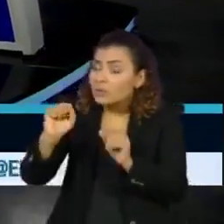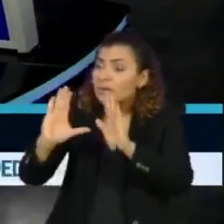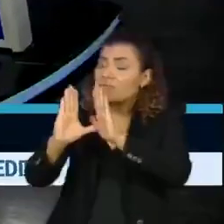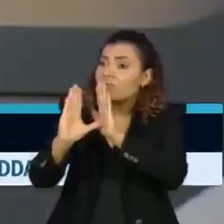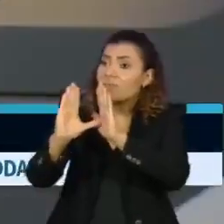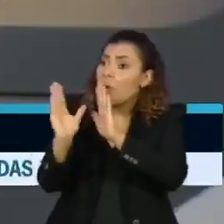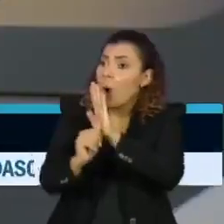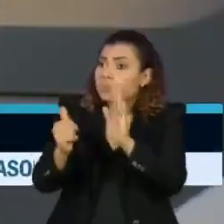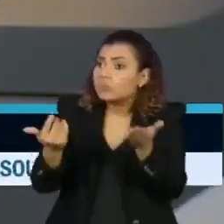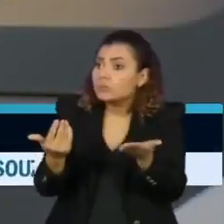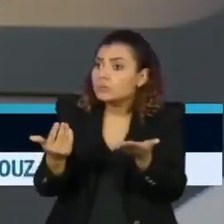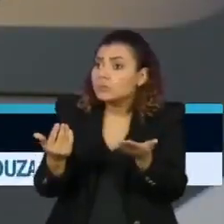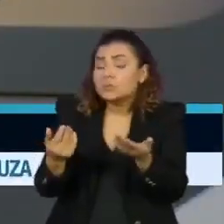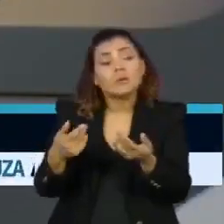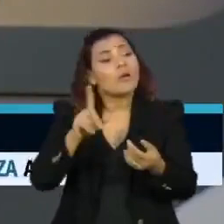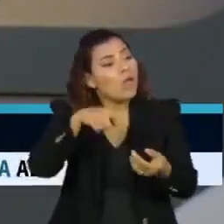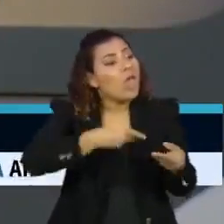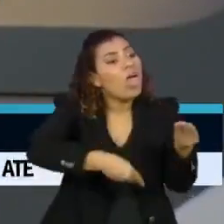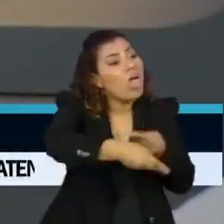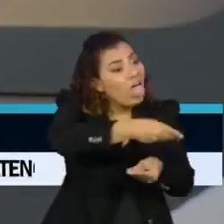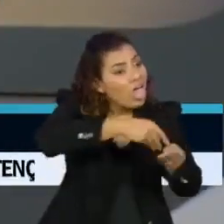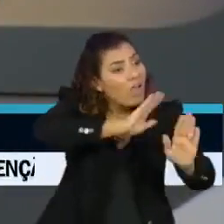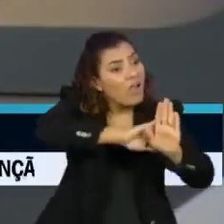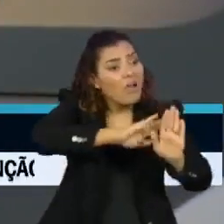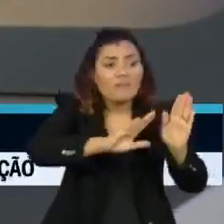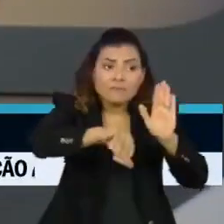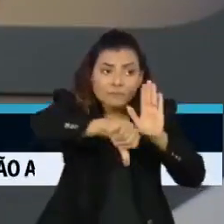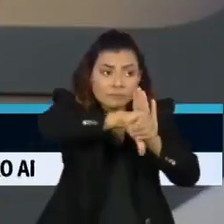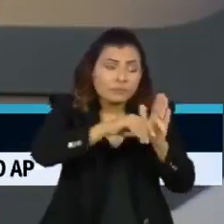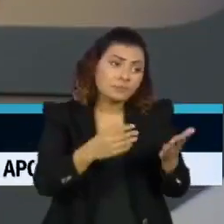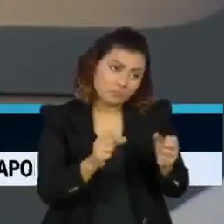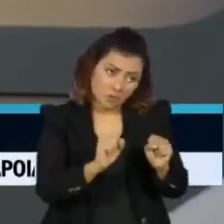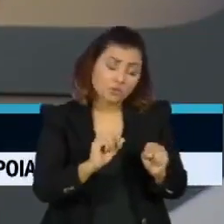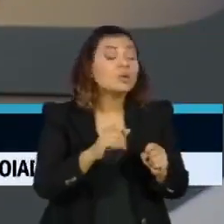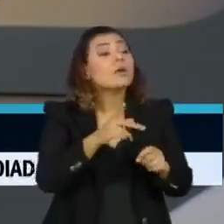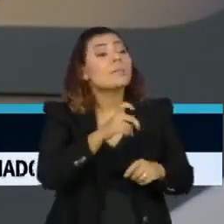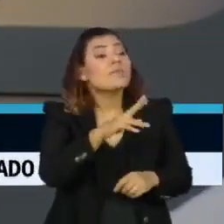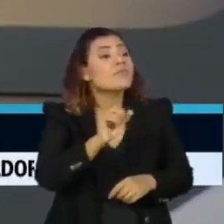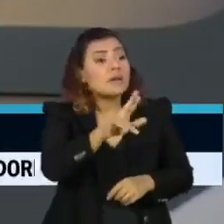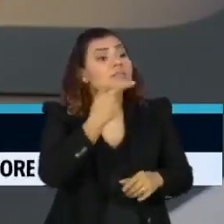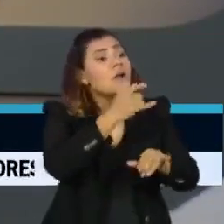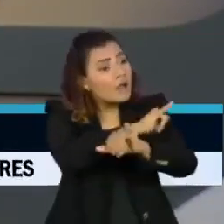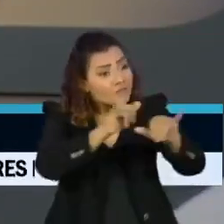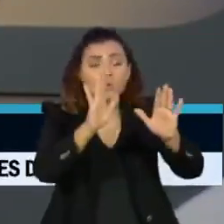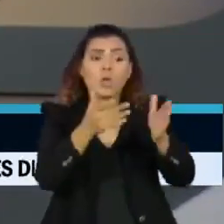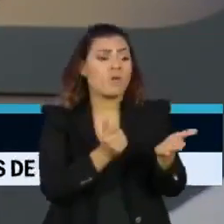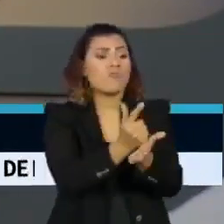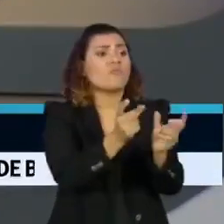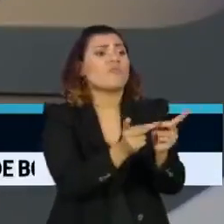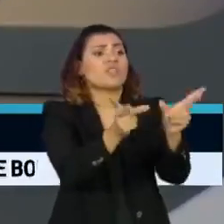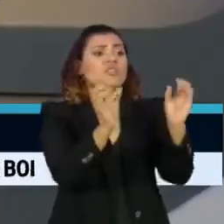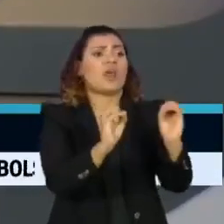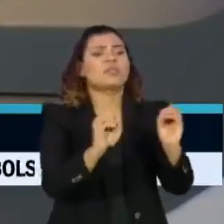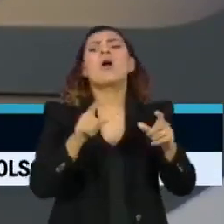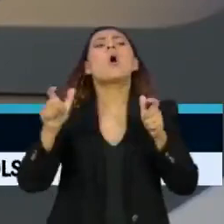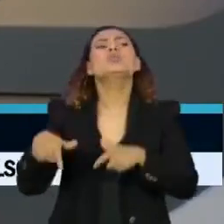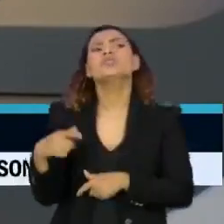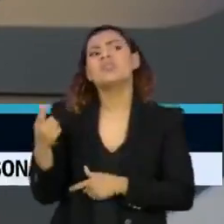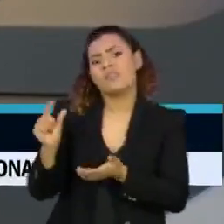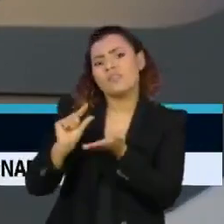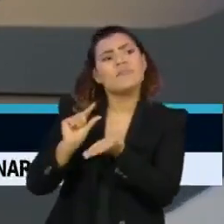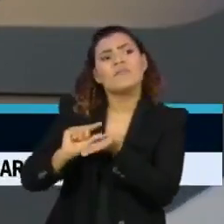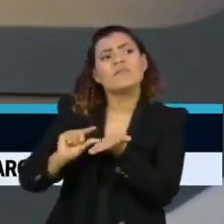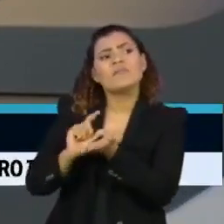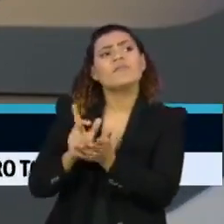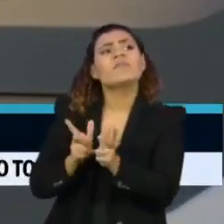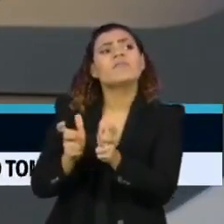foi contrabando ou foi roubo. Não tem outra alternativa. A Pfizer já declarou que não vendeu. Se a Pfizer não vendeu, de onde veio a vacina?